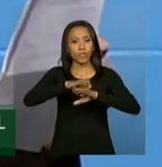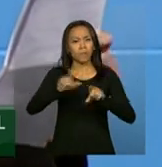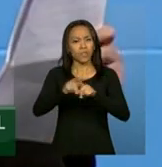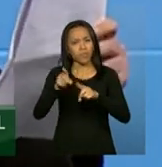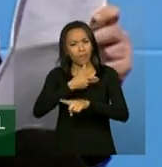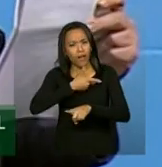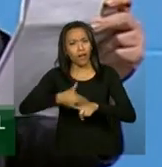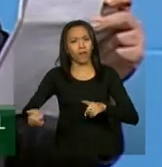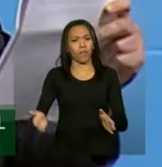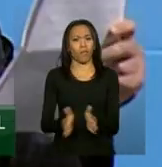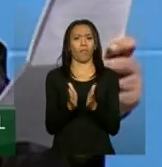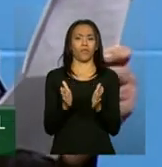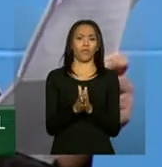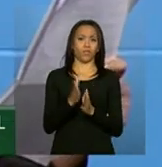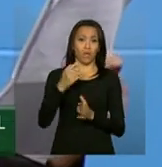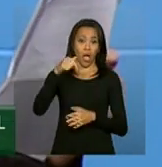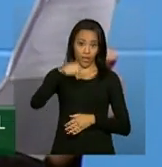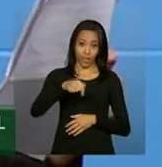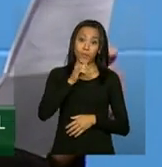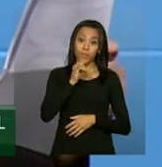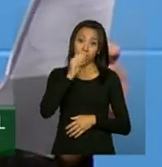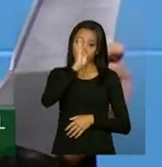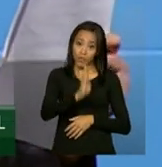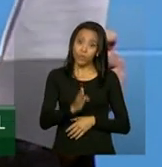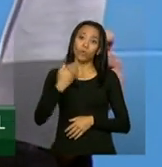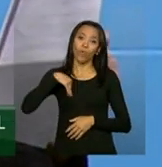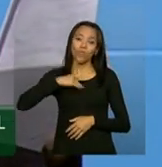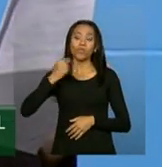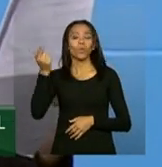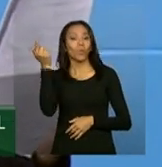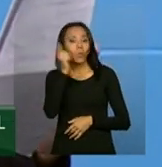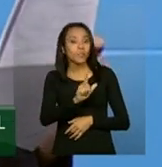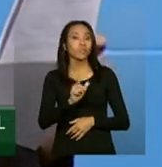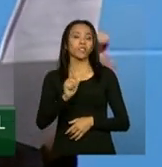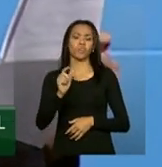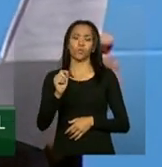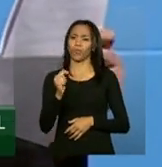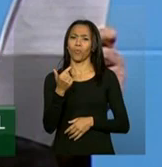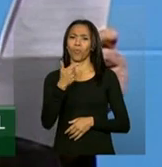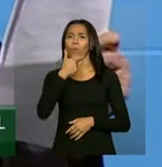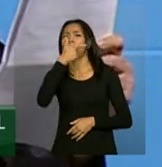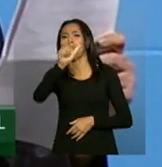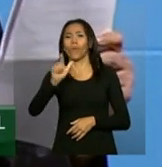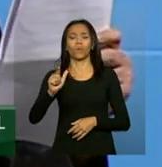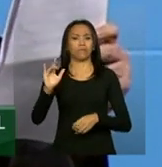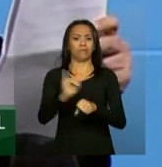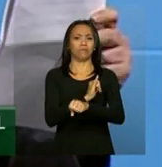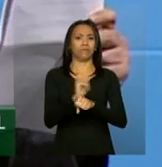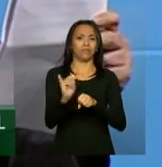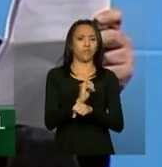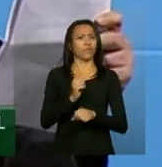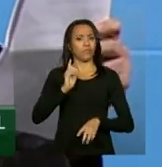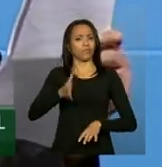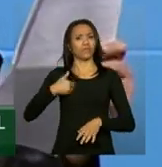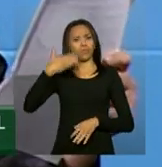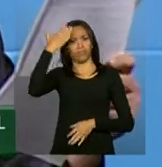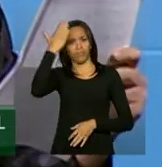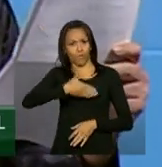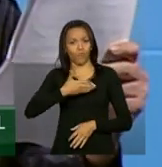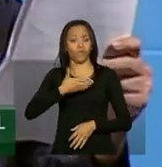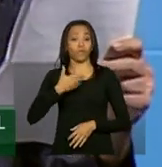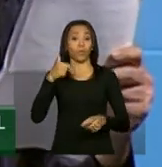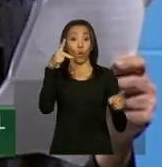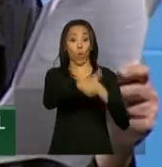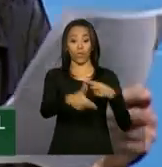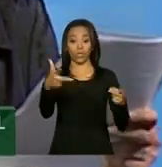uma vez o Brasil. Estamos enfrentando a crise mundial com outro modelo. Até porque já provamos dessa solução de corte